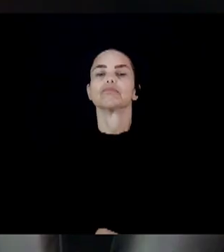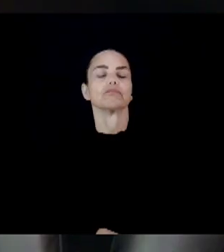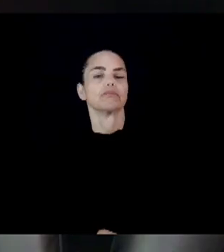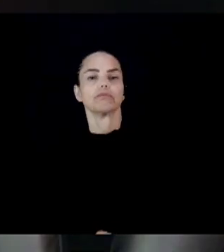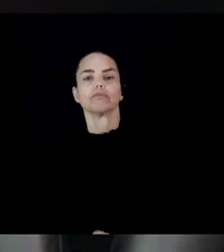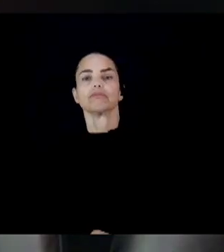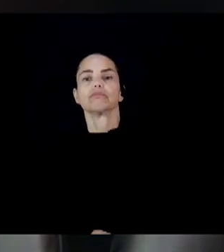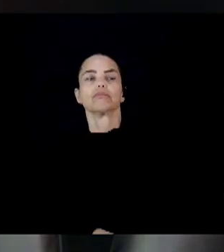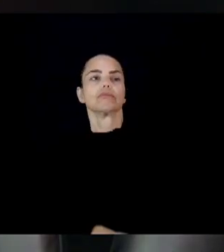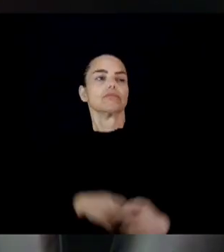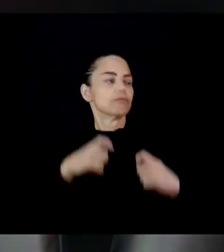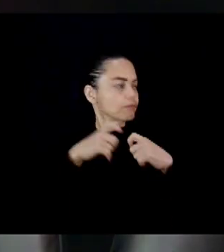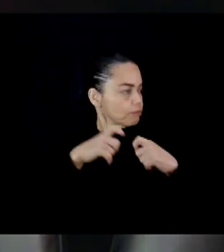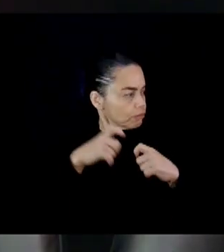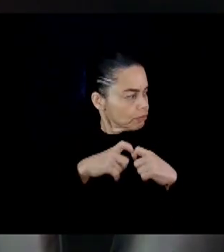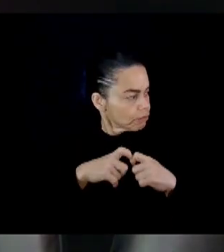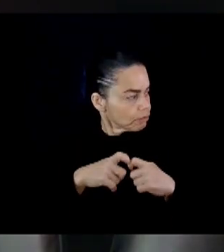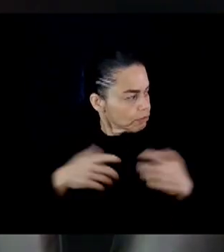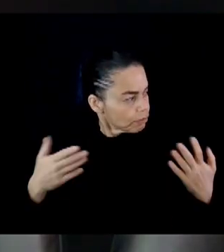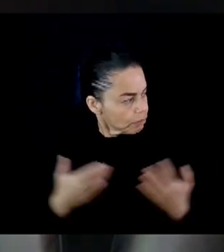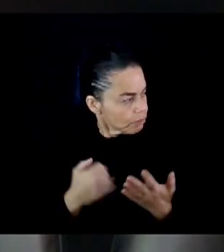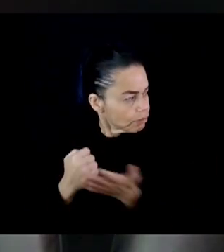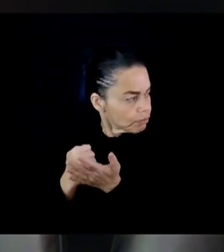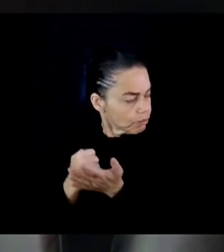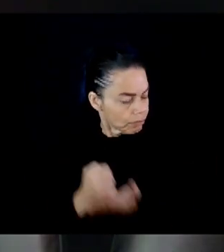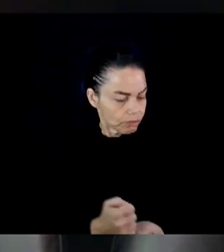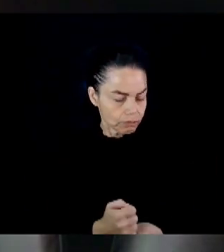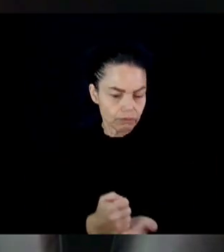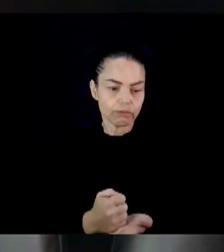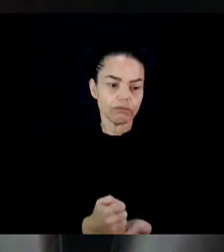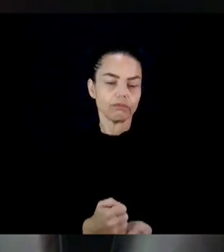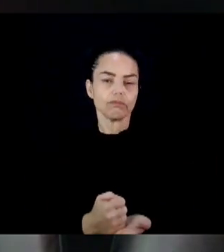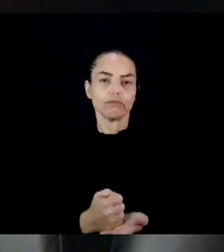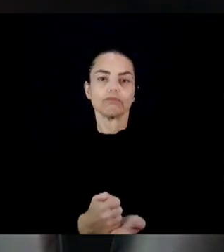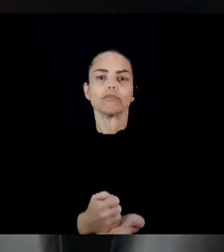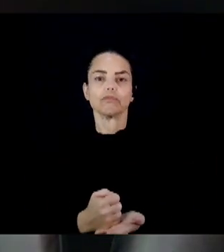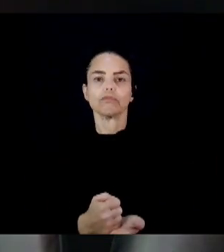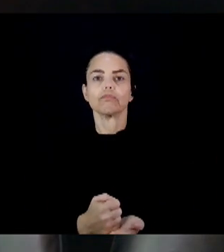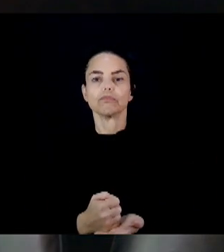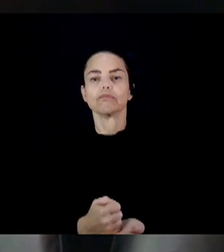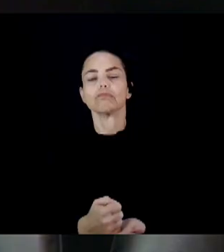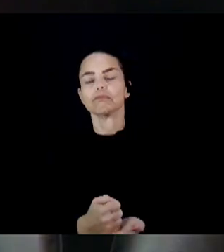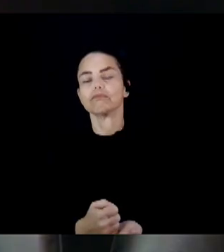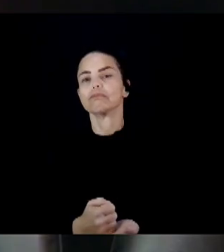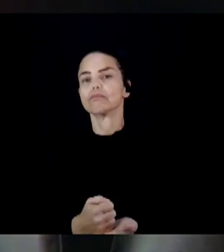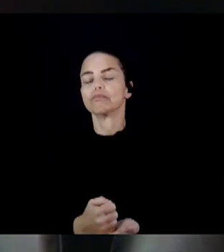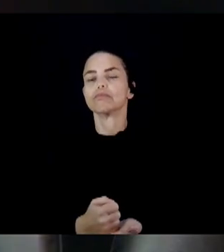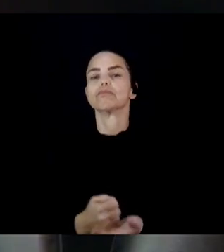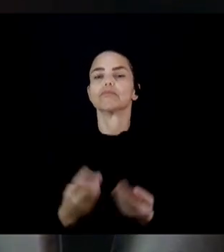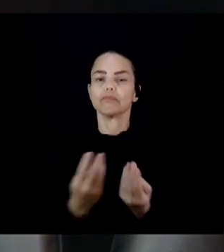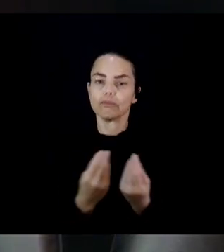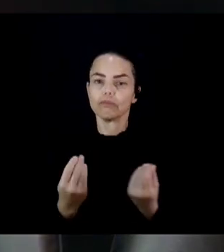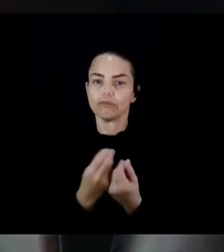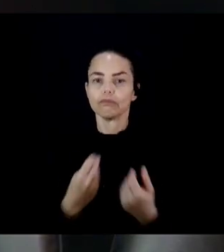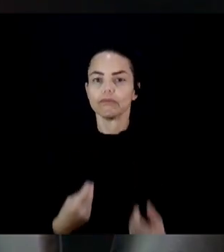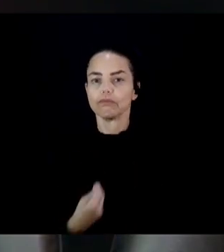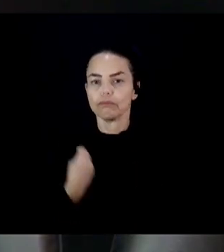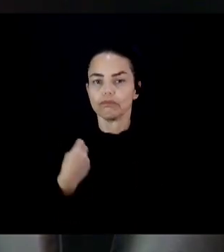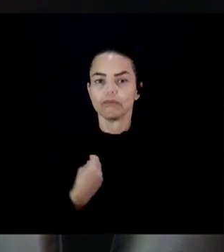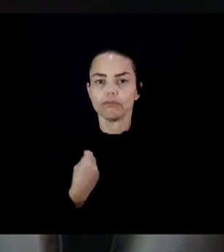medicina, a tecnologia hoje ajudou bastante, né, para a qualidade de vida dos